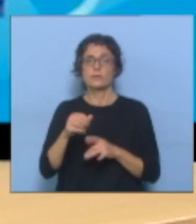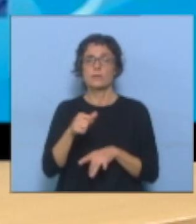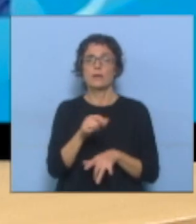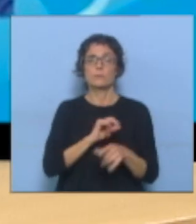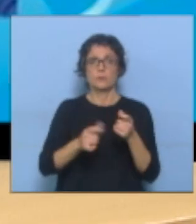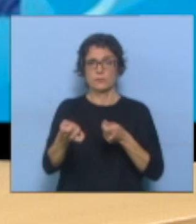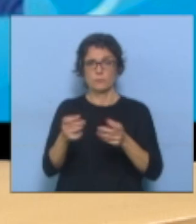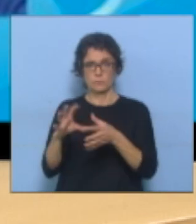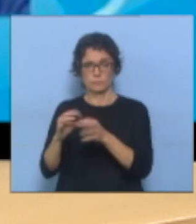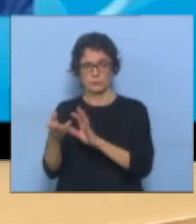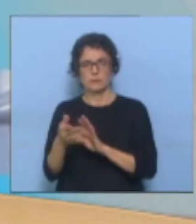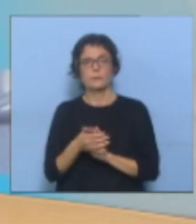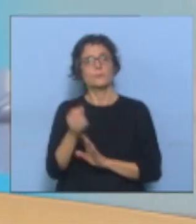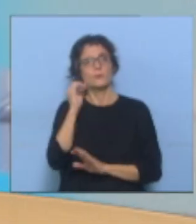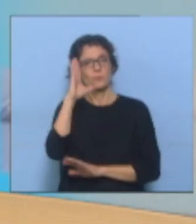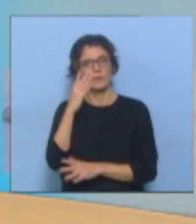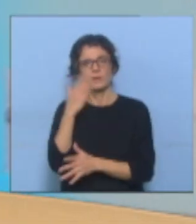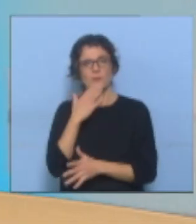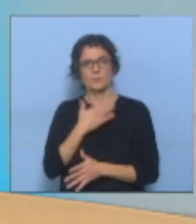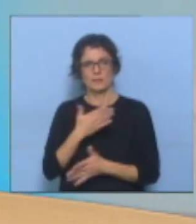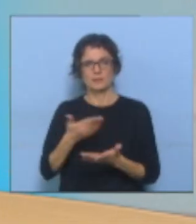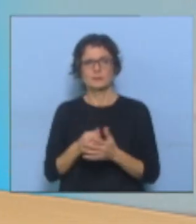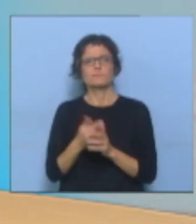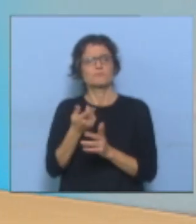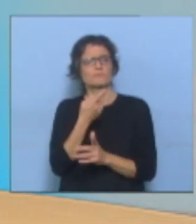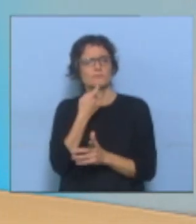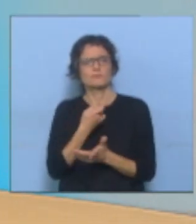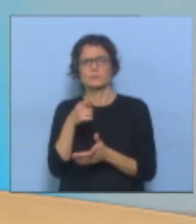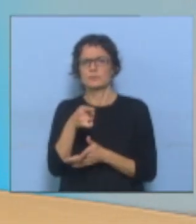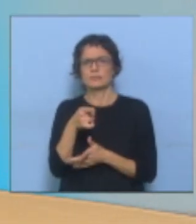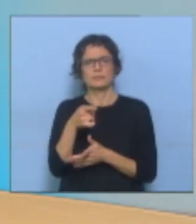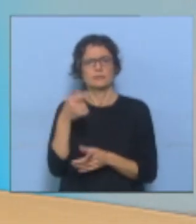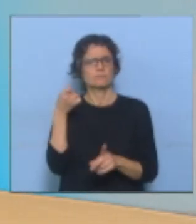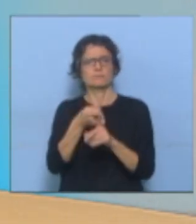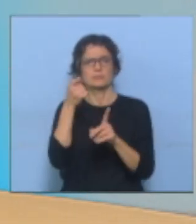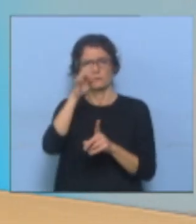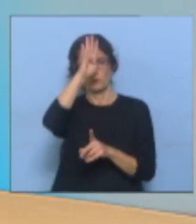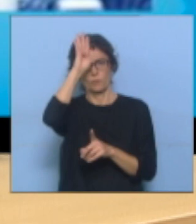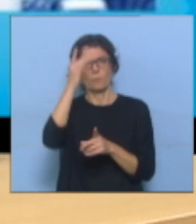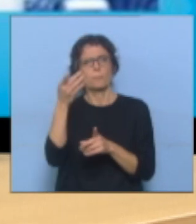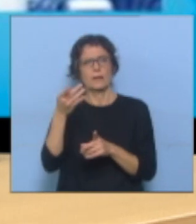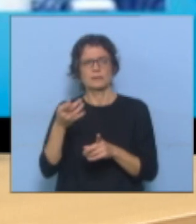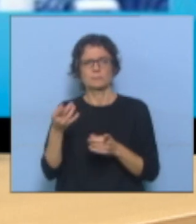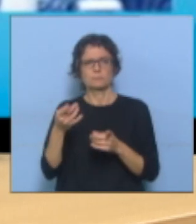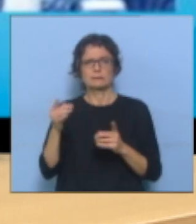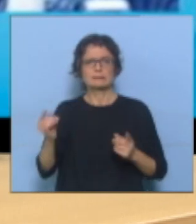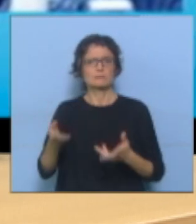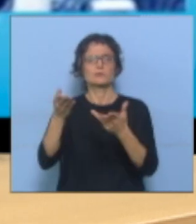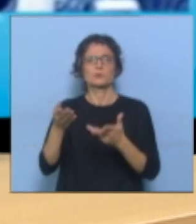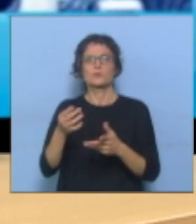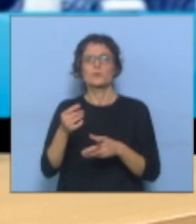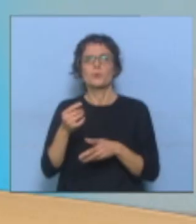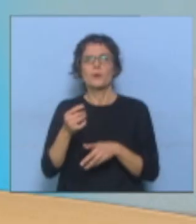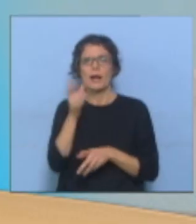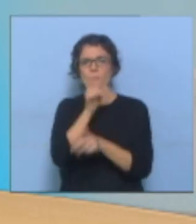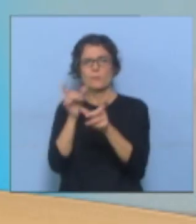estar connosco. Começava por perguntar que desafio é este que o Papa lançou a economistas e a empresários